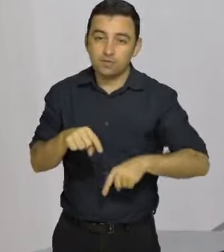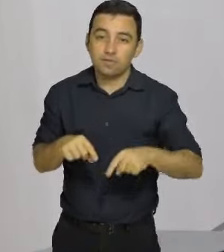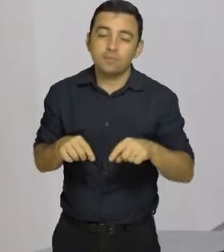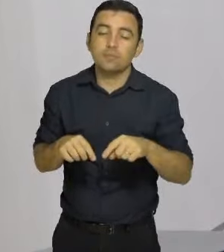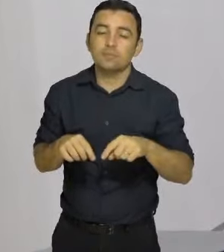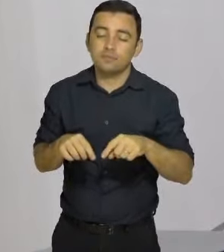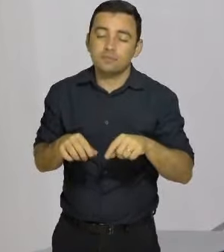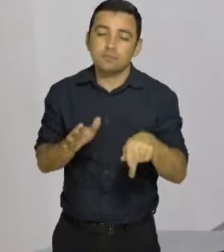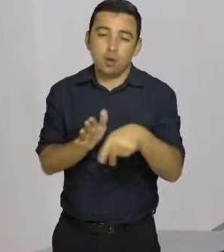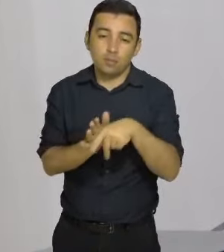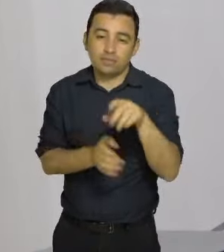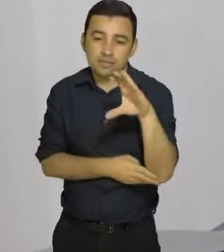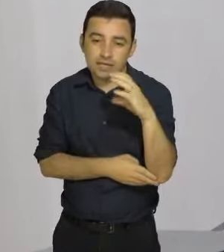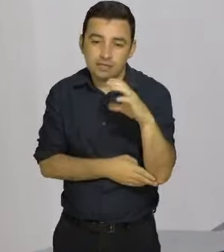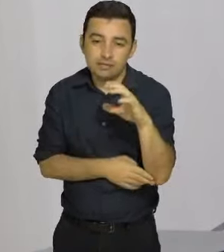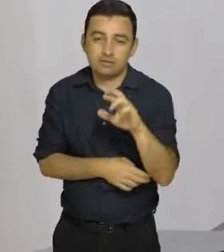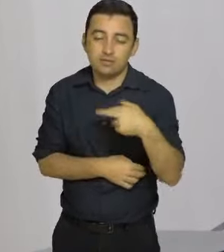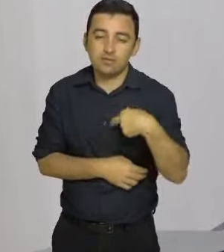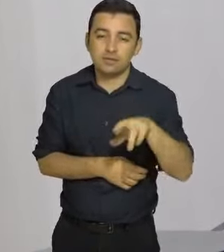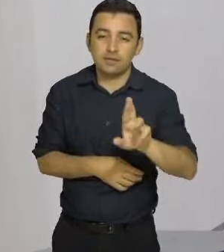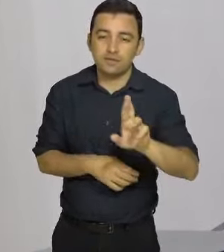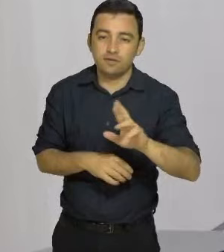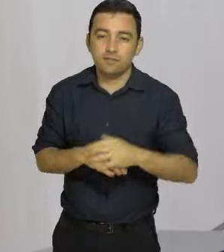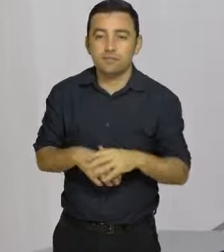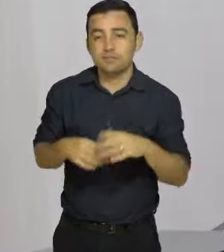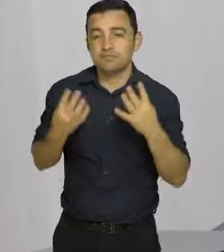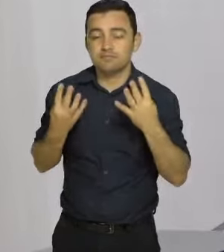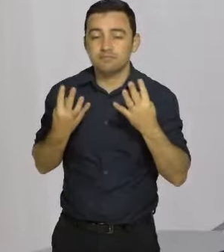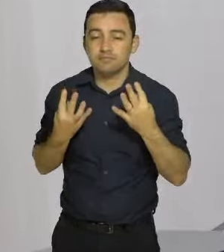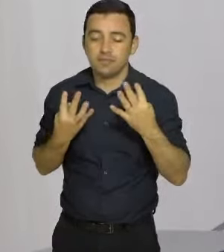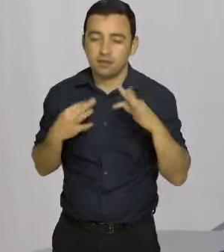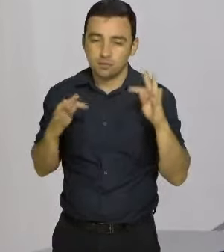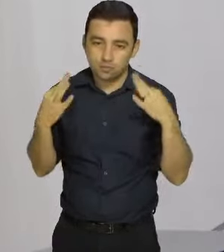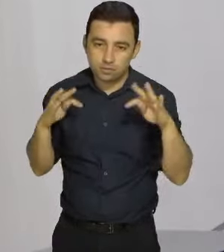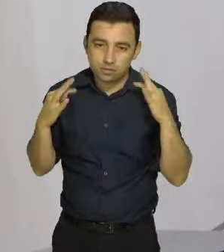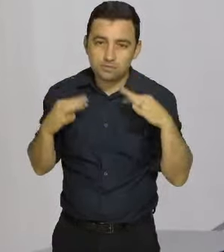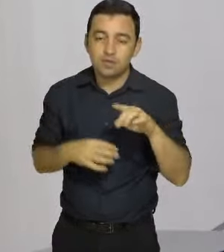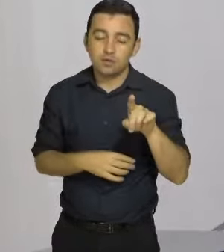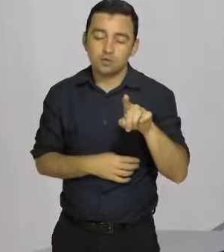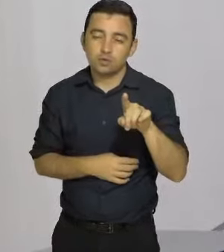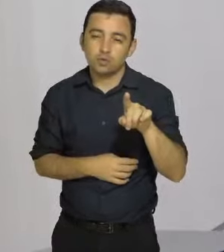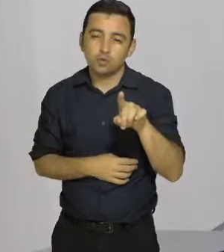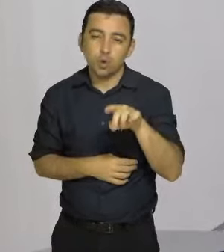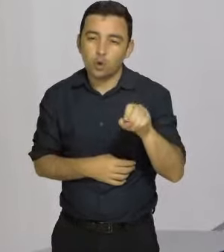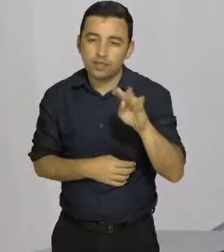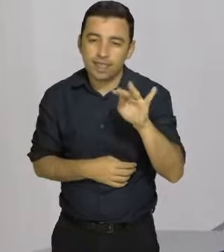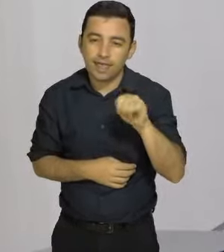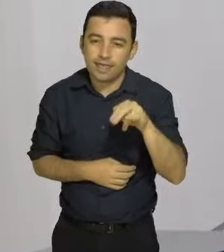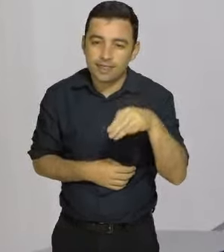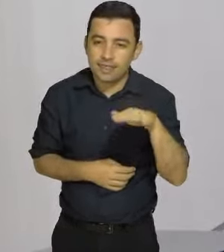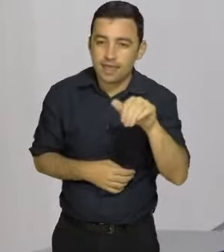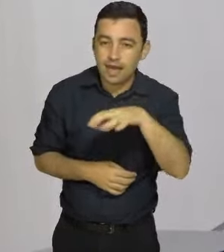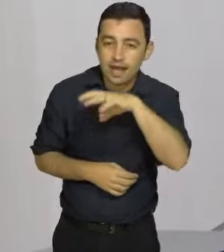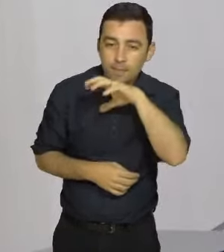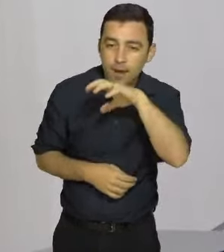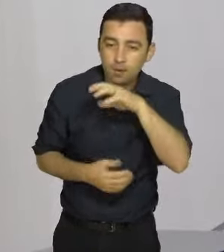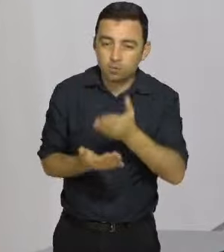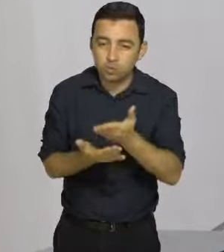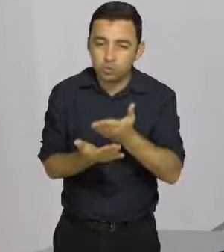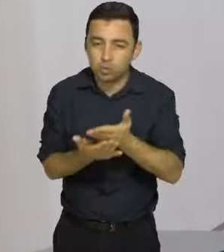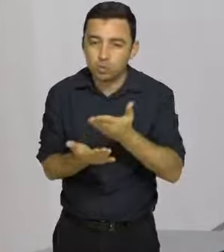religião, tecnologia de alimentos, zootecnia, estudos de gênero.